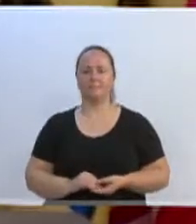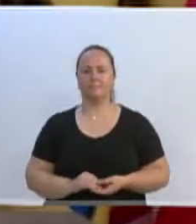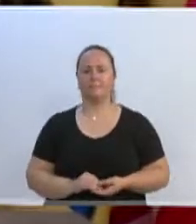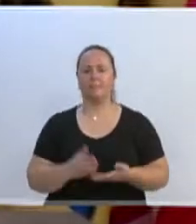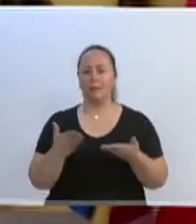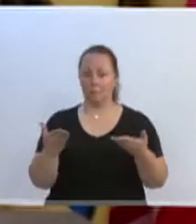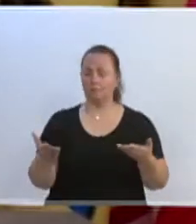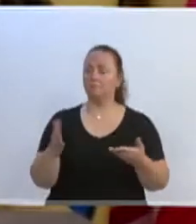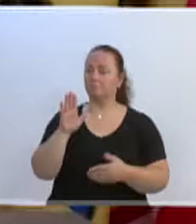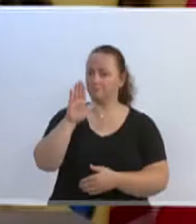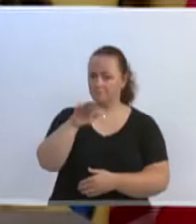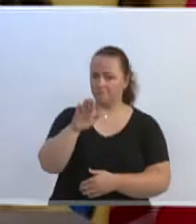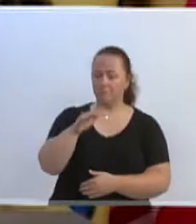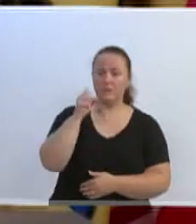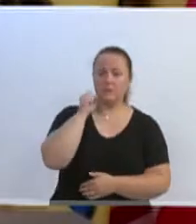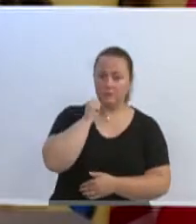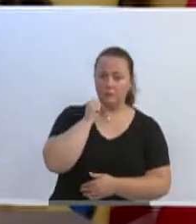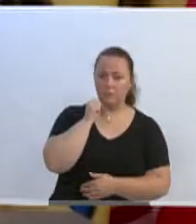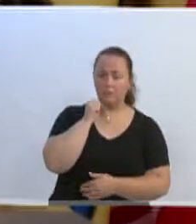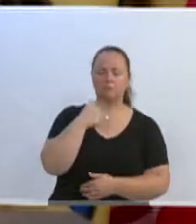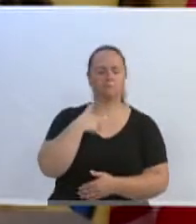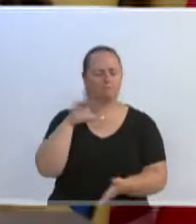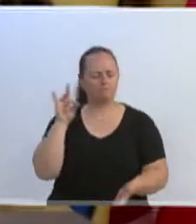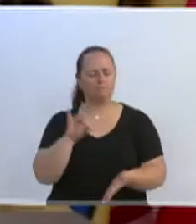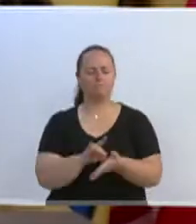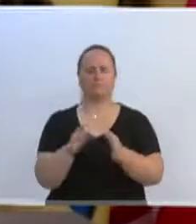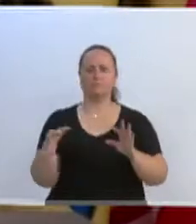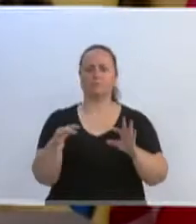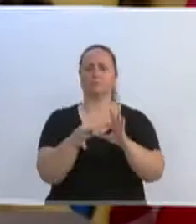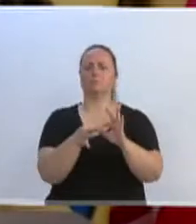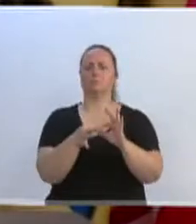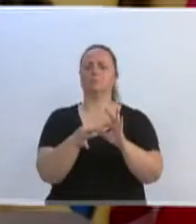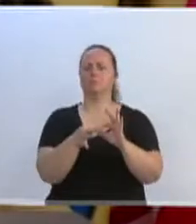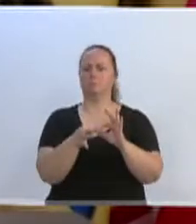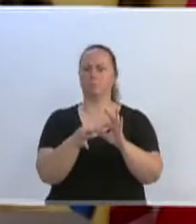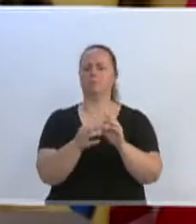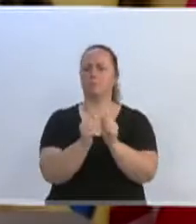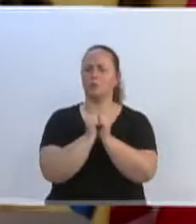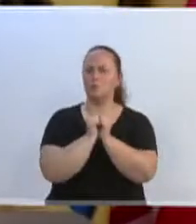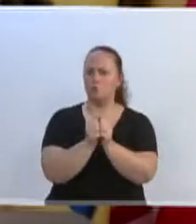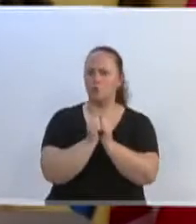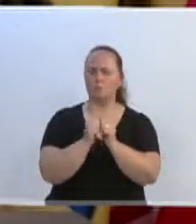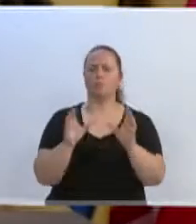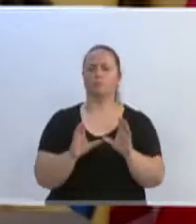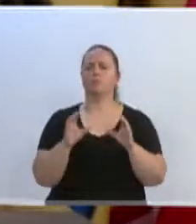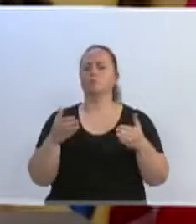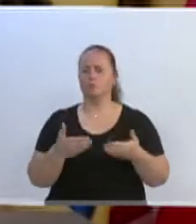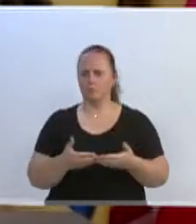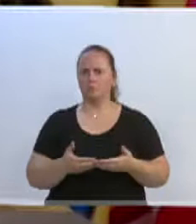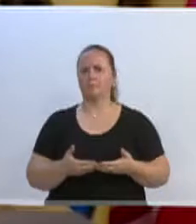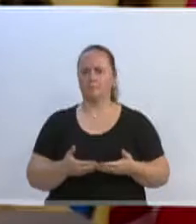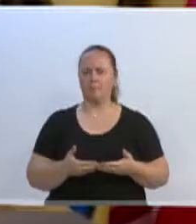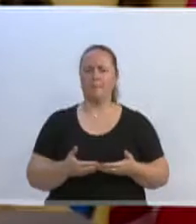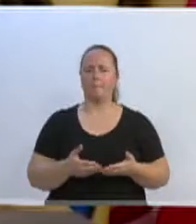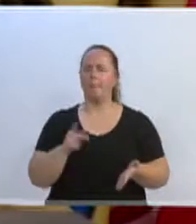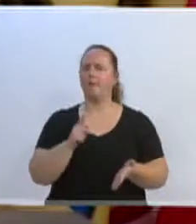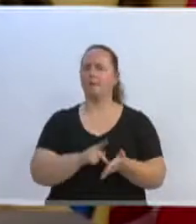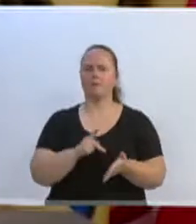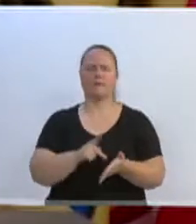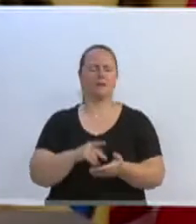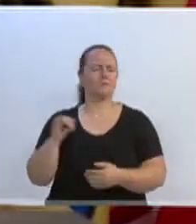dizer aqui eu quero fazer parte dessa comissão eu acho